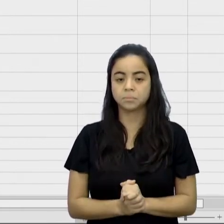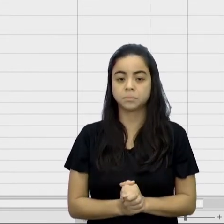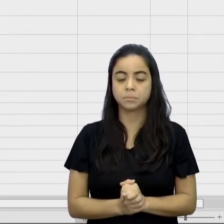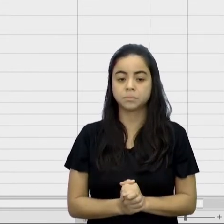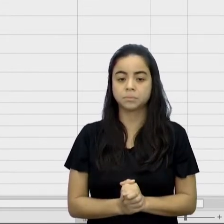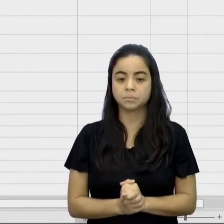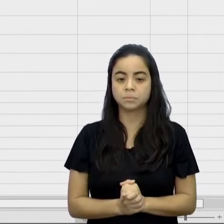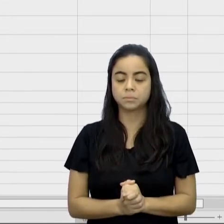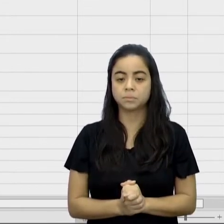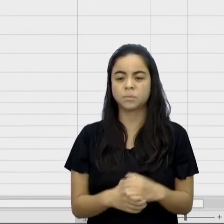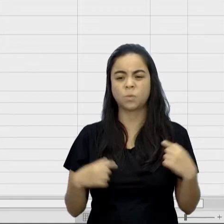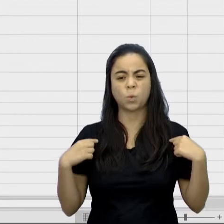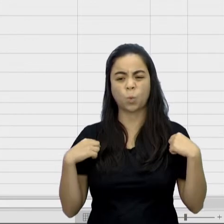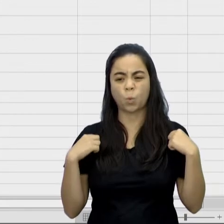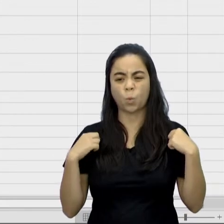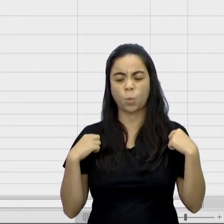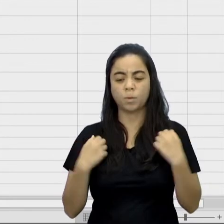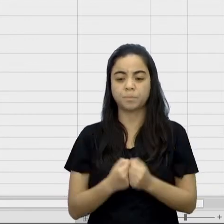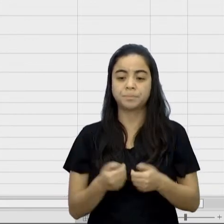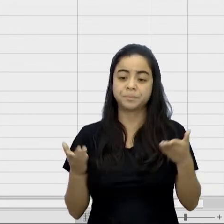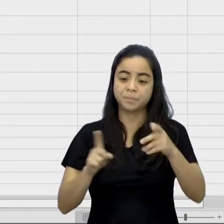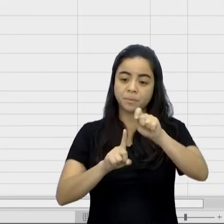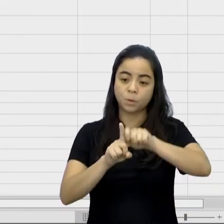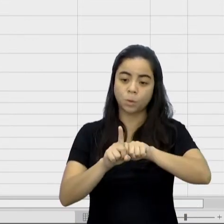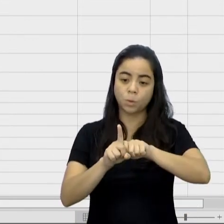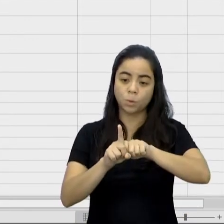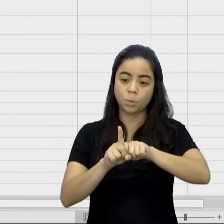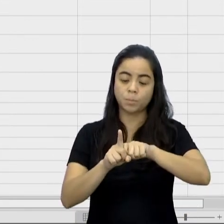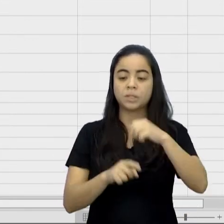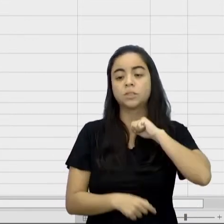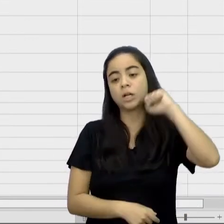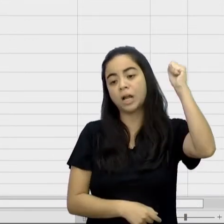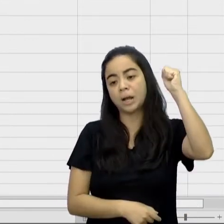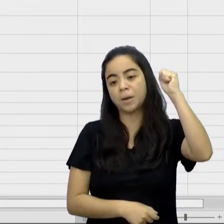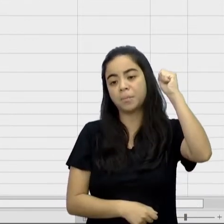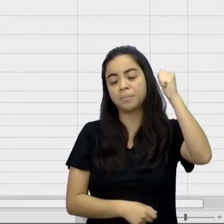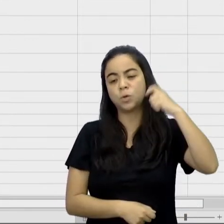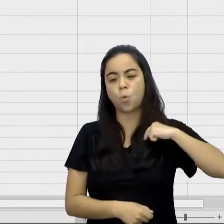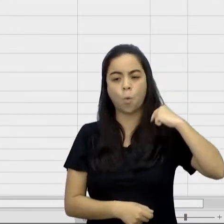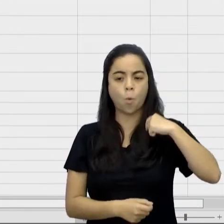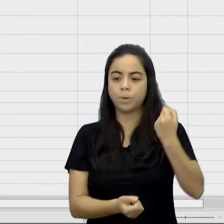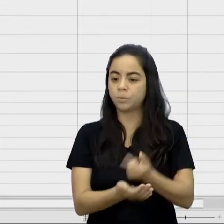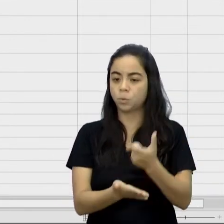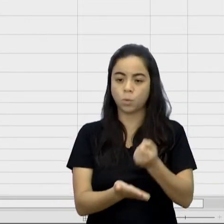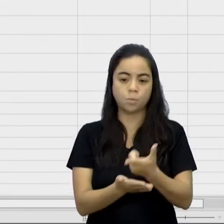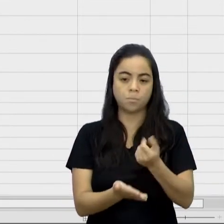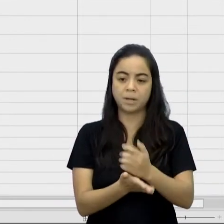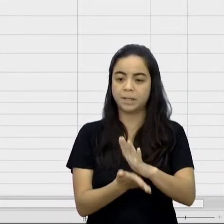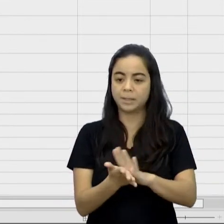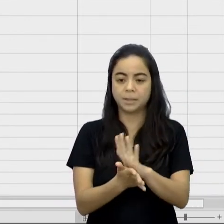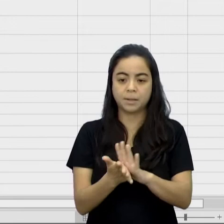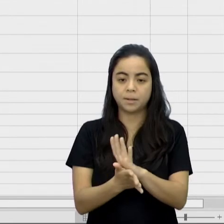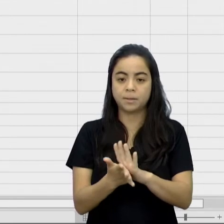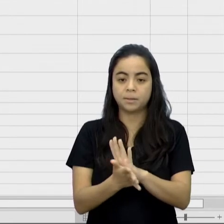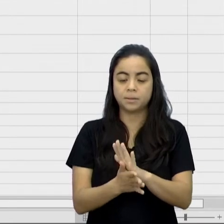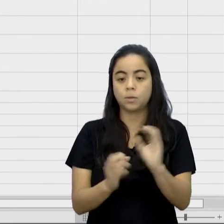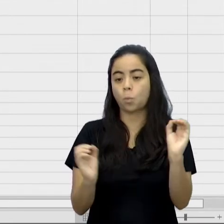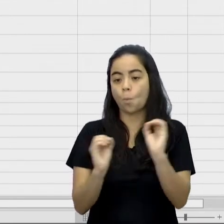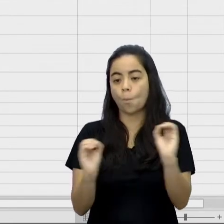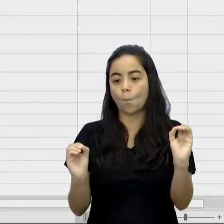E O que mais? De roupa. Esse mês de abril não comprei nada de roupa porque eu tô tentando economizar zerado aí com o vestuário. Então,